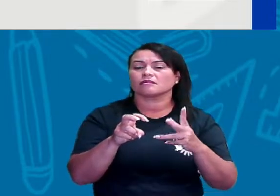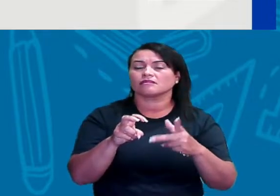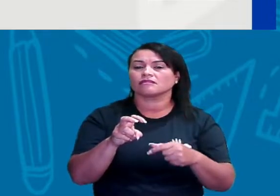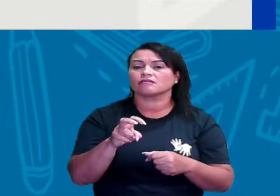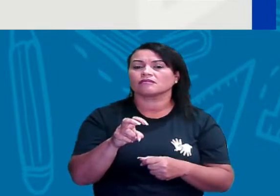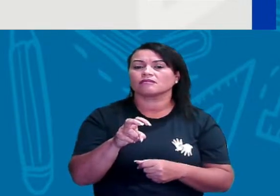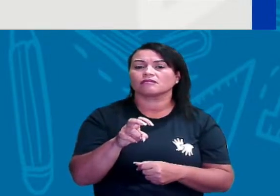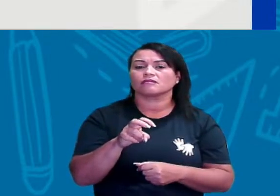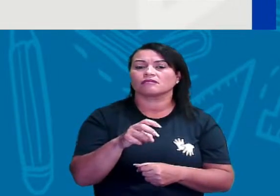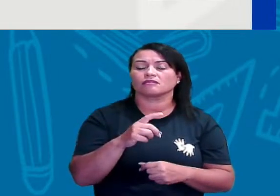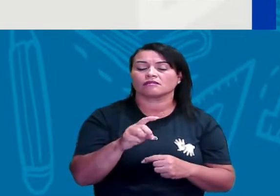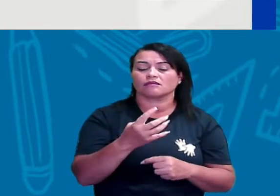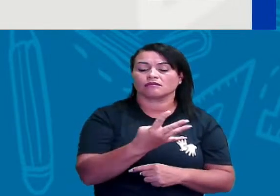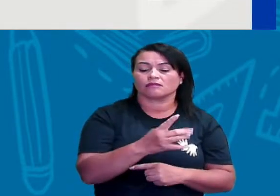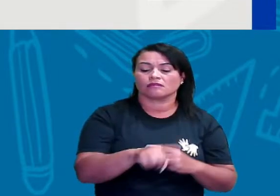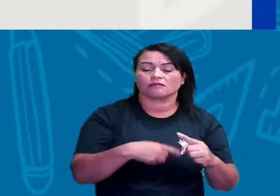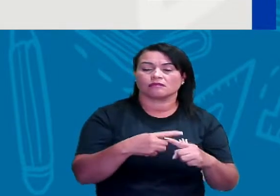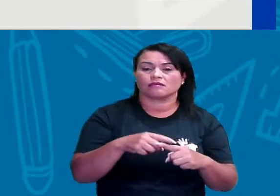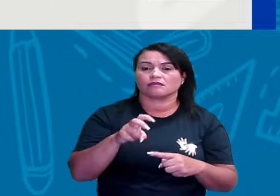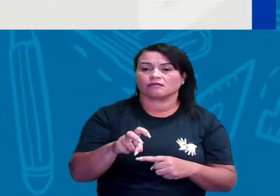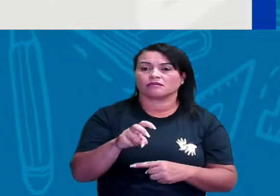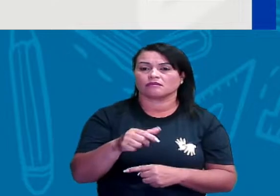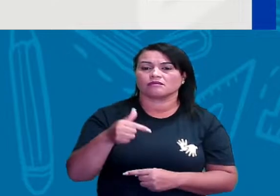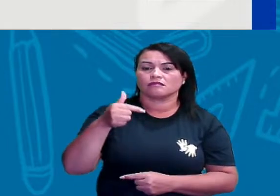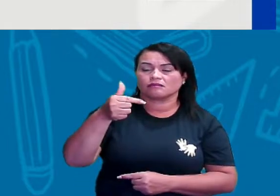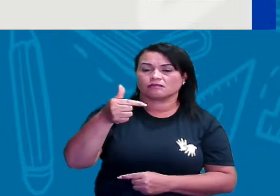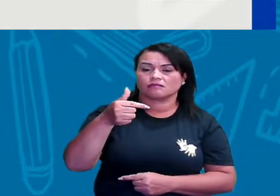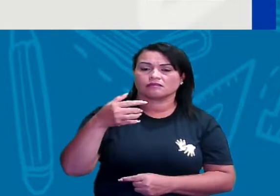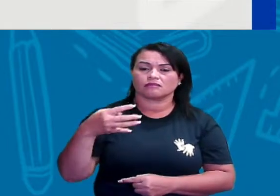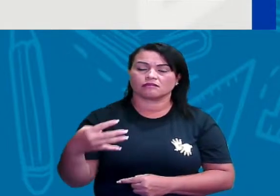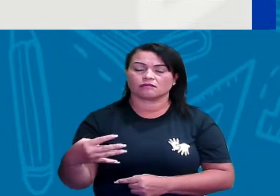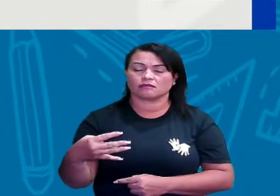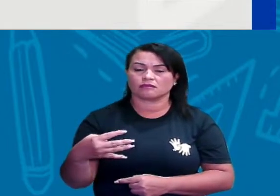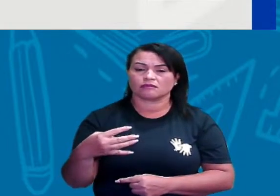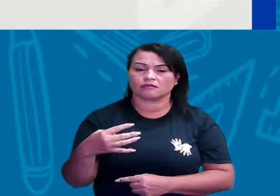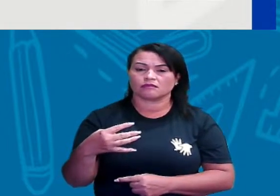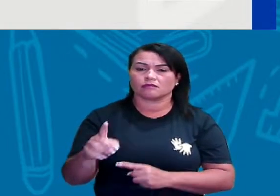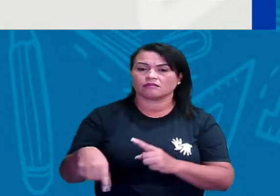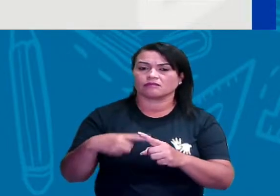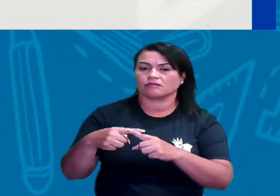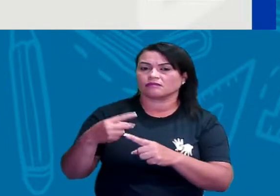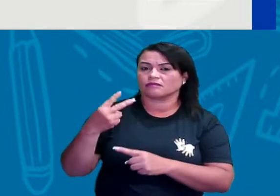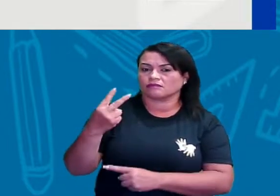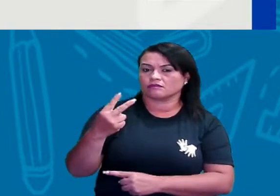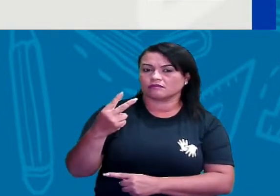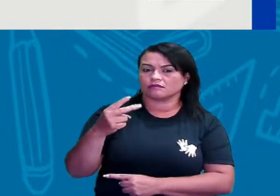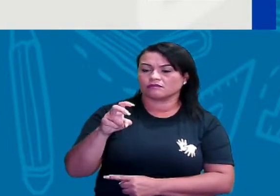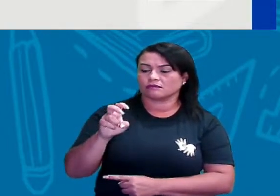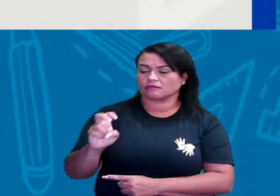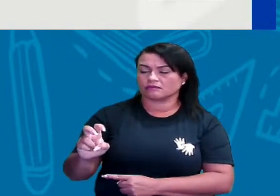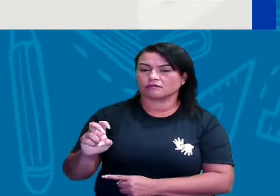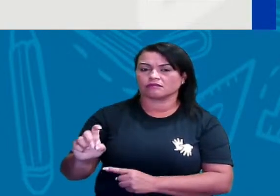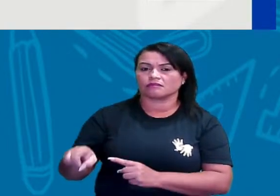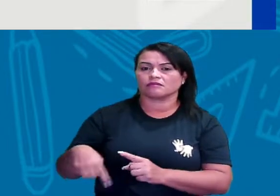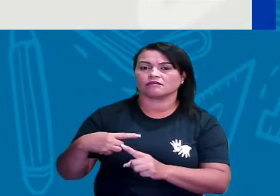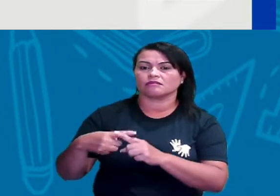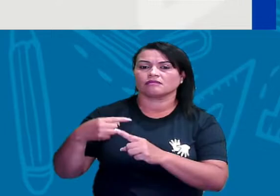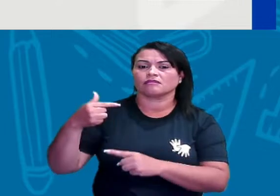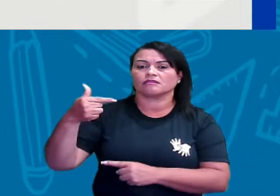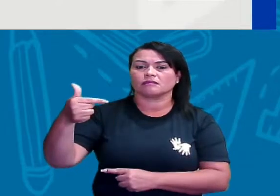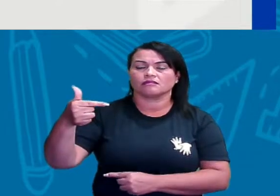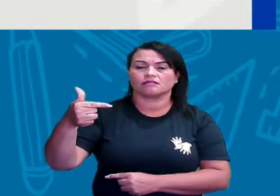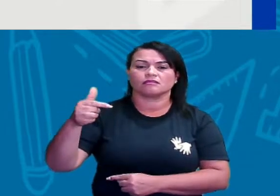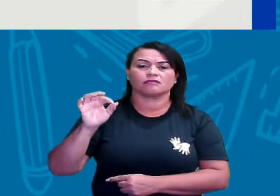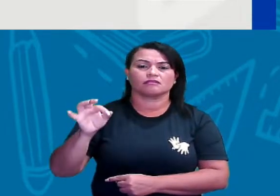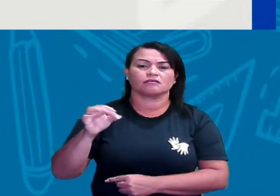Vai ficar, ó, 4 elevado a 2 vezes 5 elevado a 2, tá? Então, aqui eu